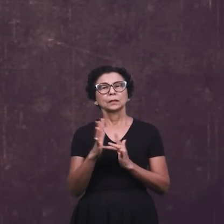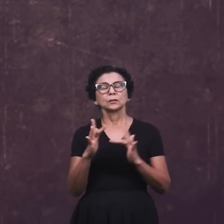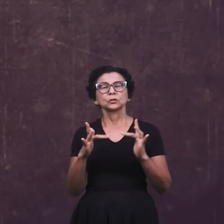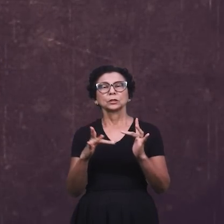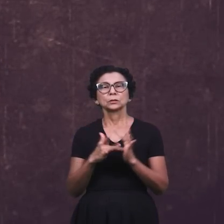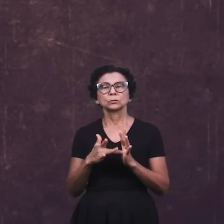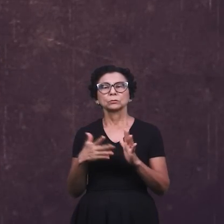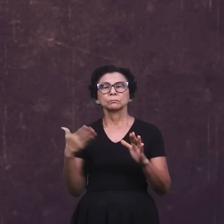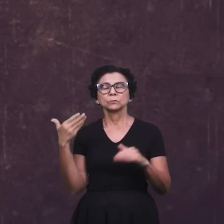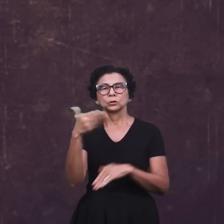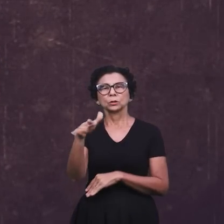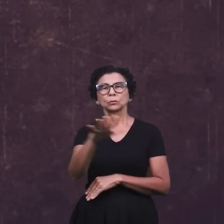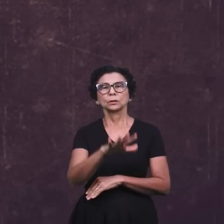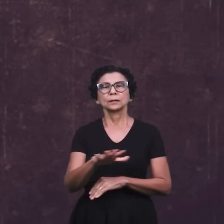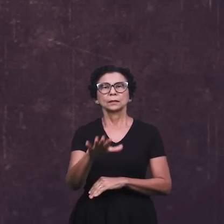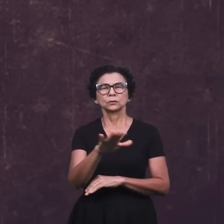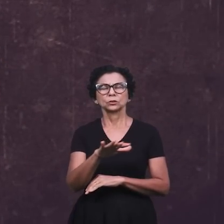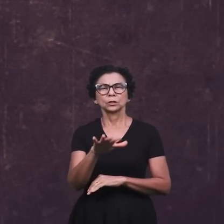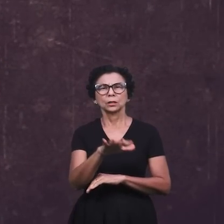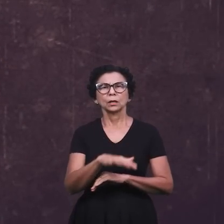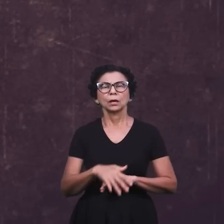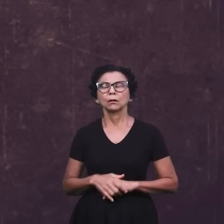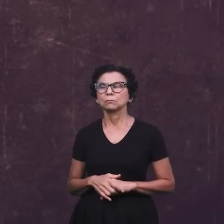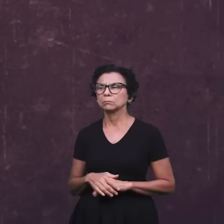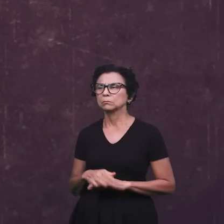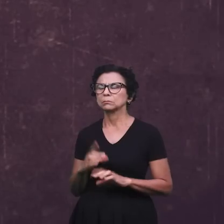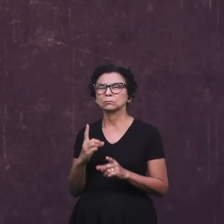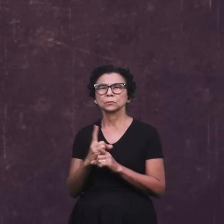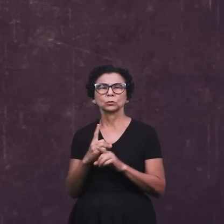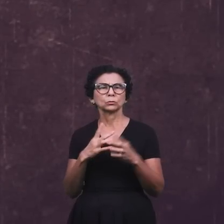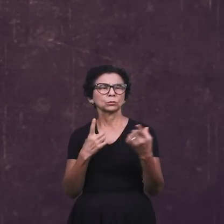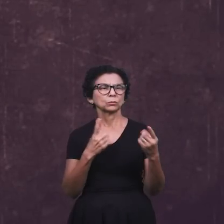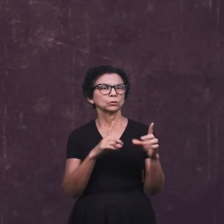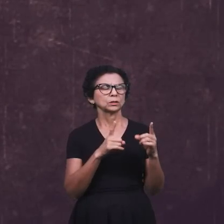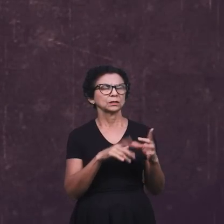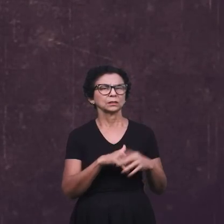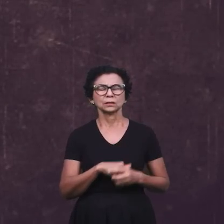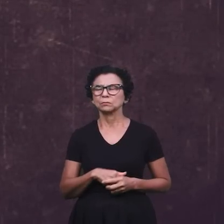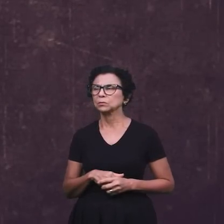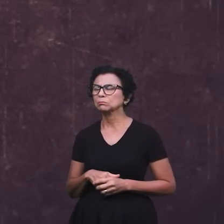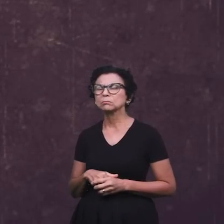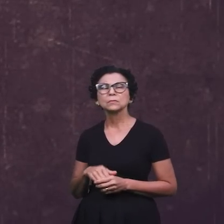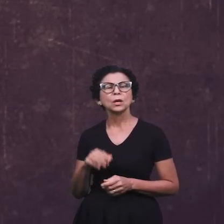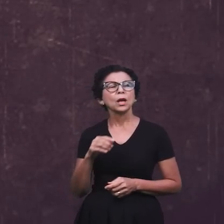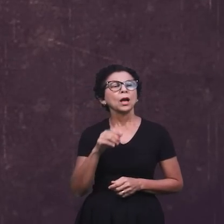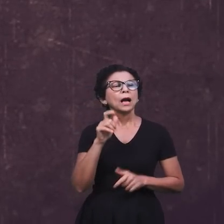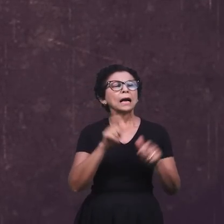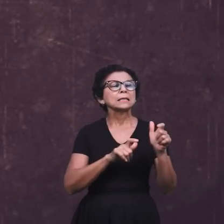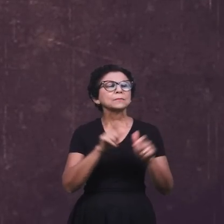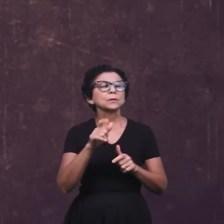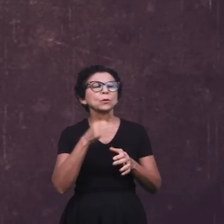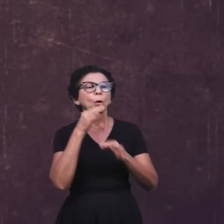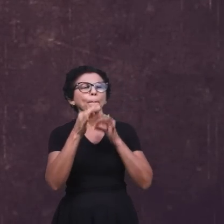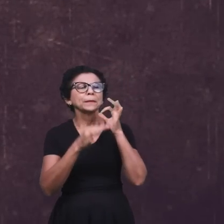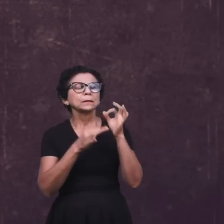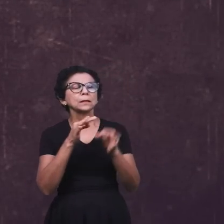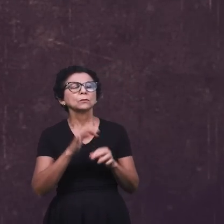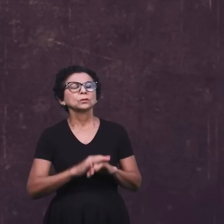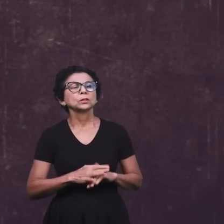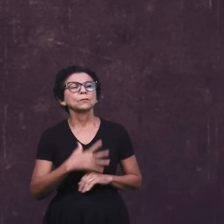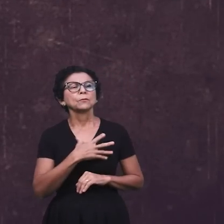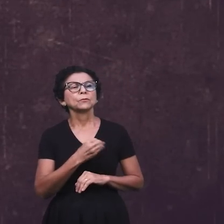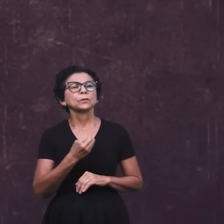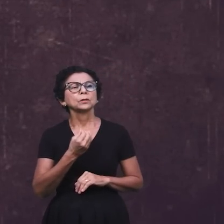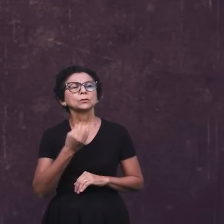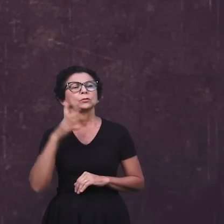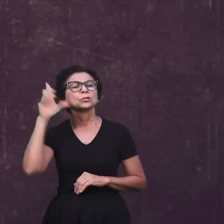Filipe, interrogou os seus discípulos, dizendo: quem dizem os homens ser o Filho do Homem? E eles disseram: uns João